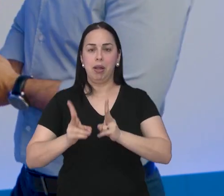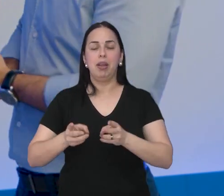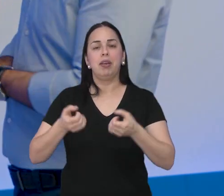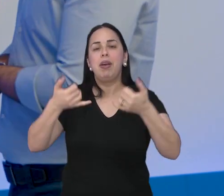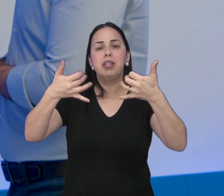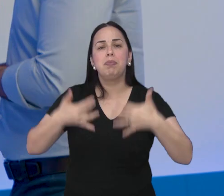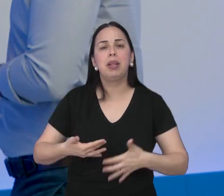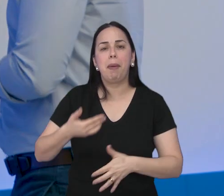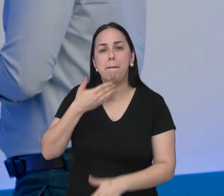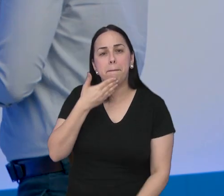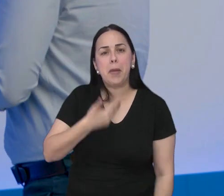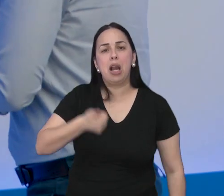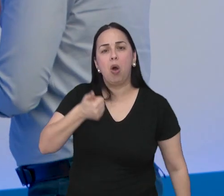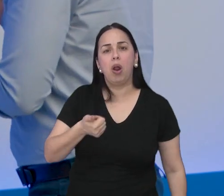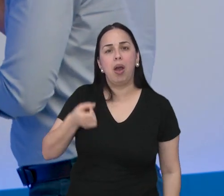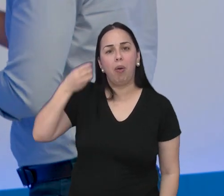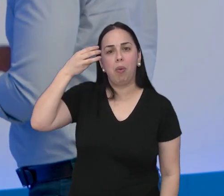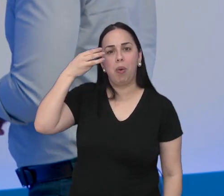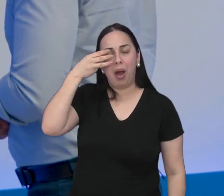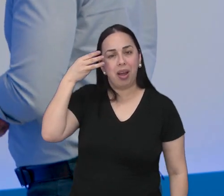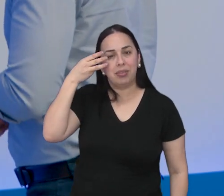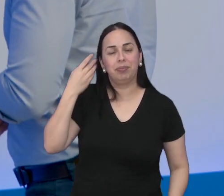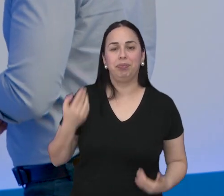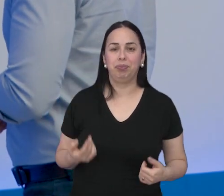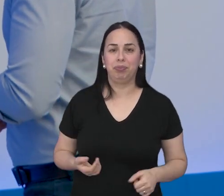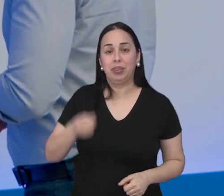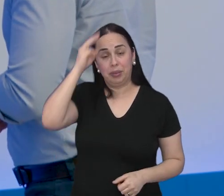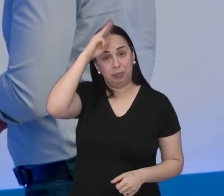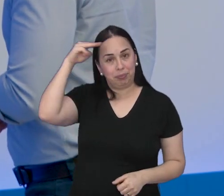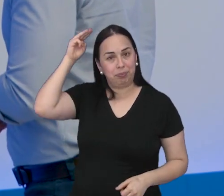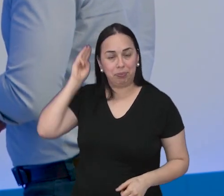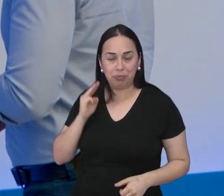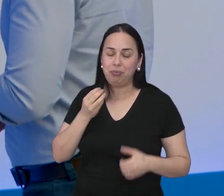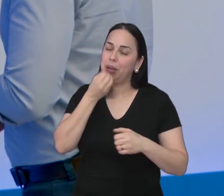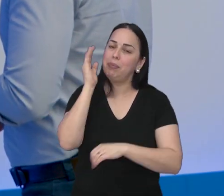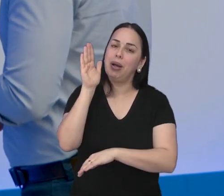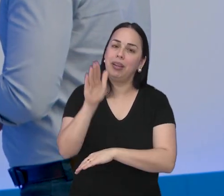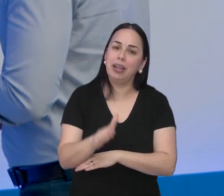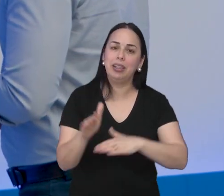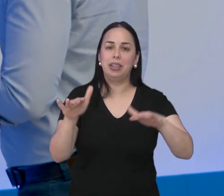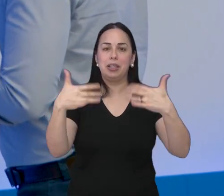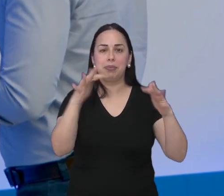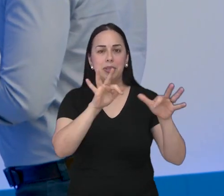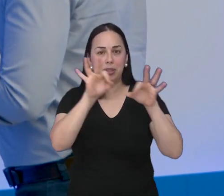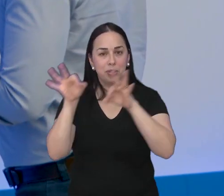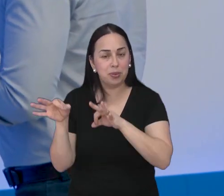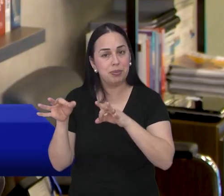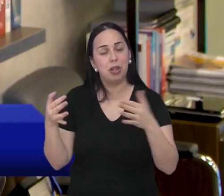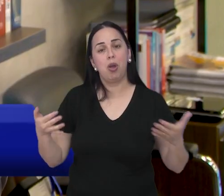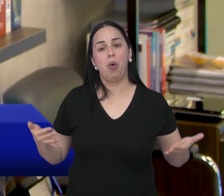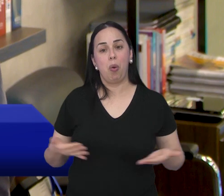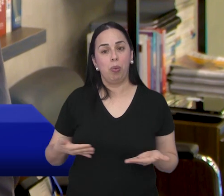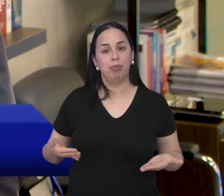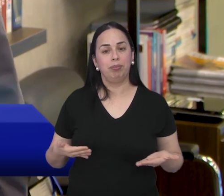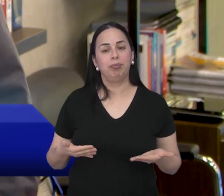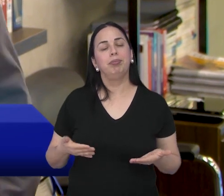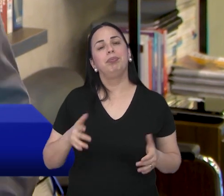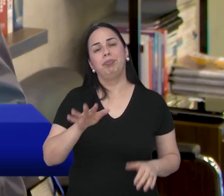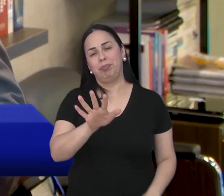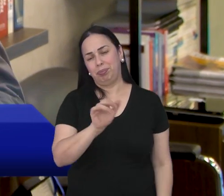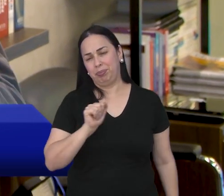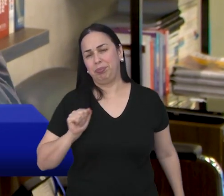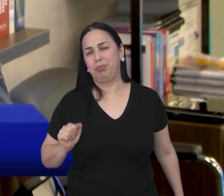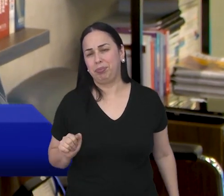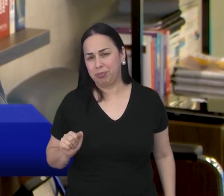gente é o repórter Marvin Pinho. Boa tarde, Marvin. Guerra, boa tarde para você, boa tarde a todos que acompanham o Boletim